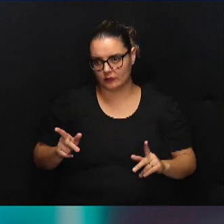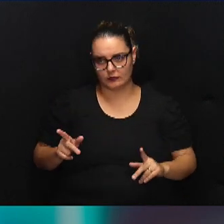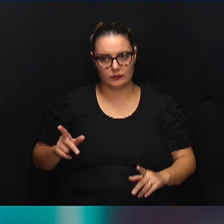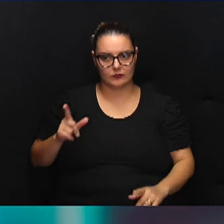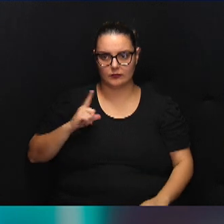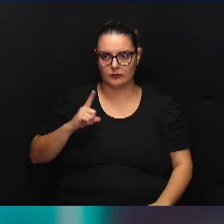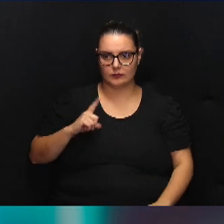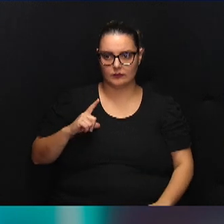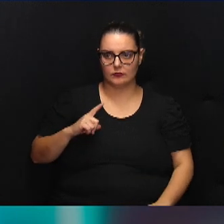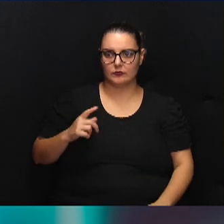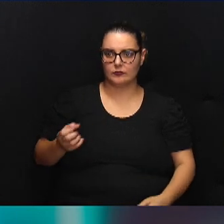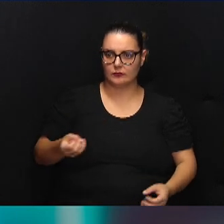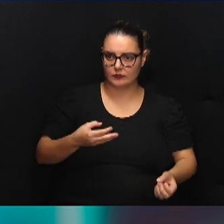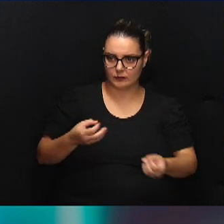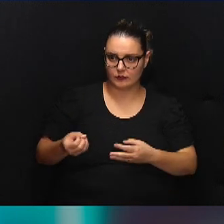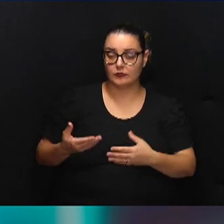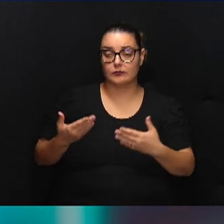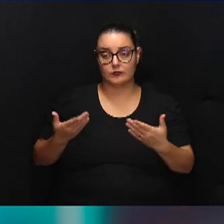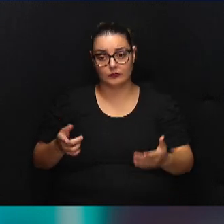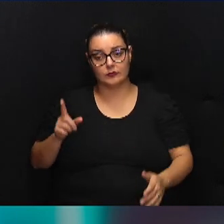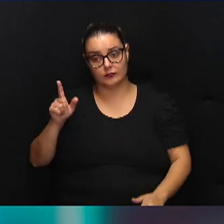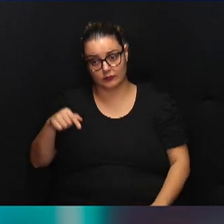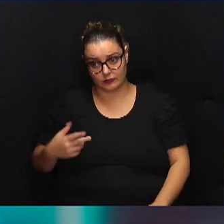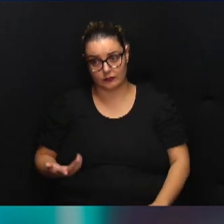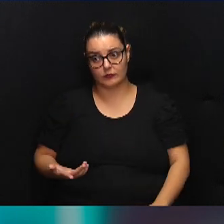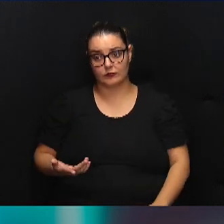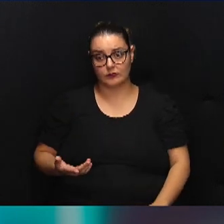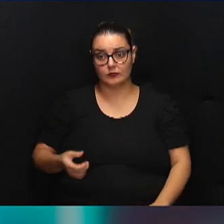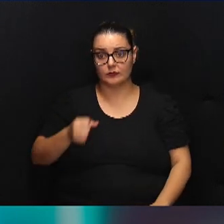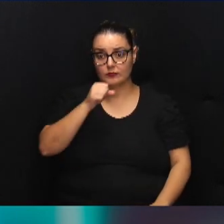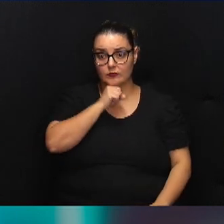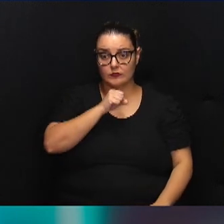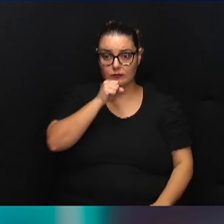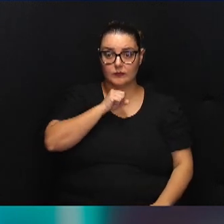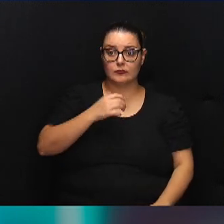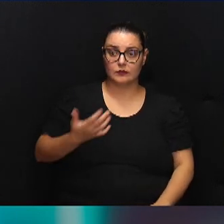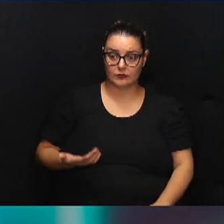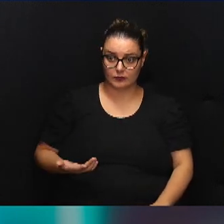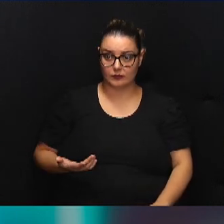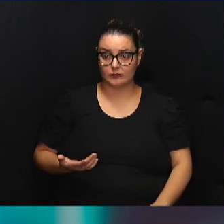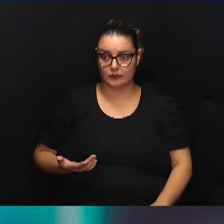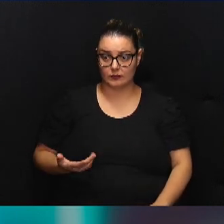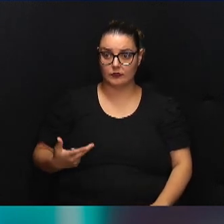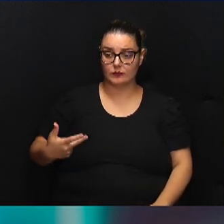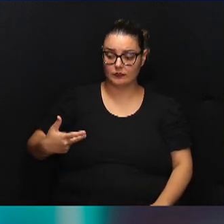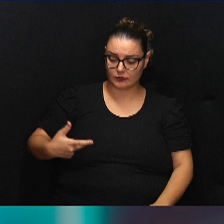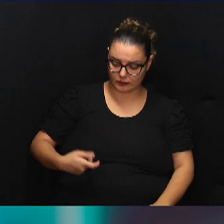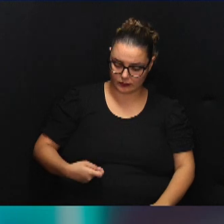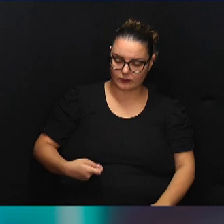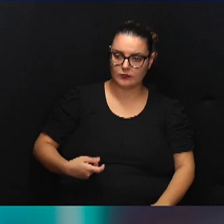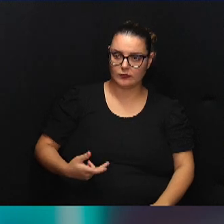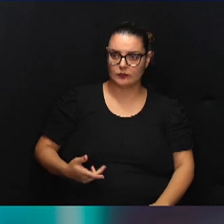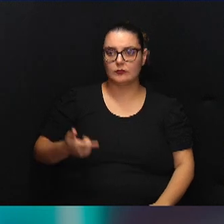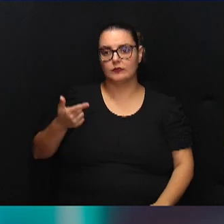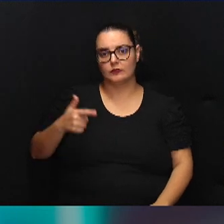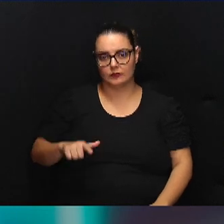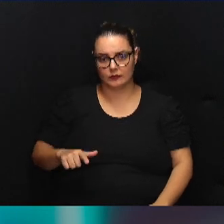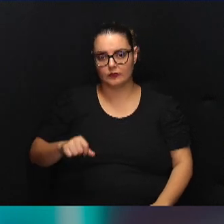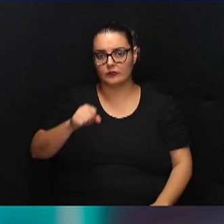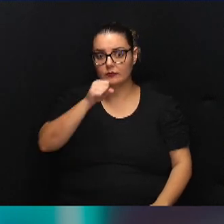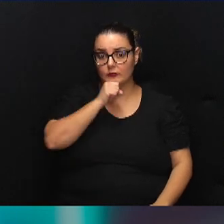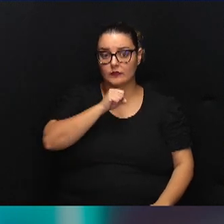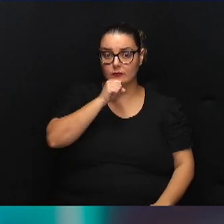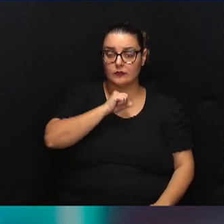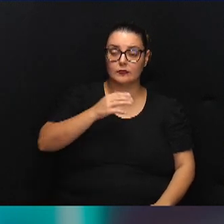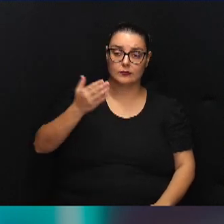uma insulina mais moderna, mas ainda assim é uma insulina mais antiga que, mesmo sendo na caneta, insistem num tipo